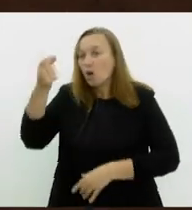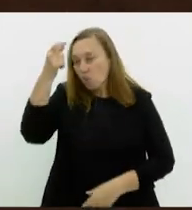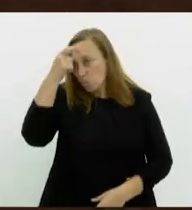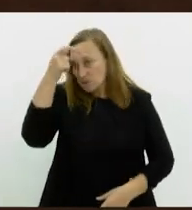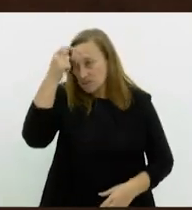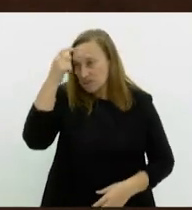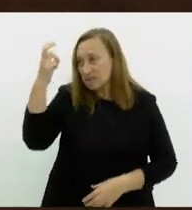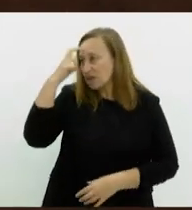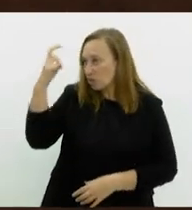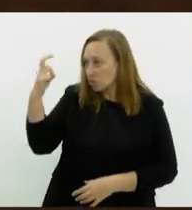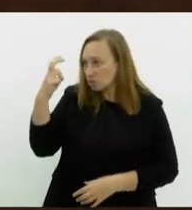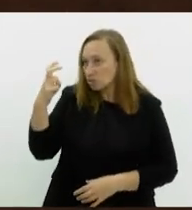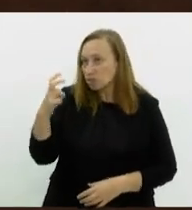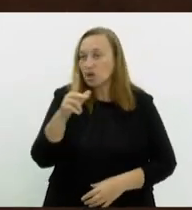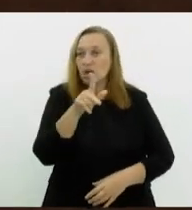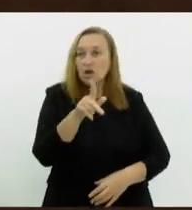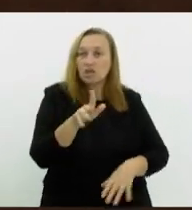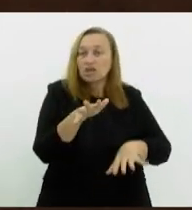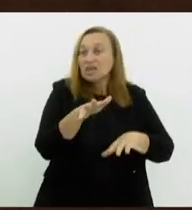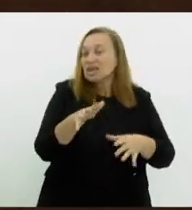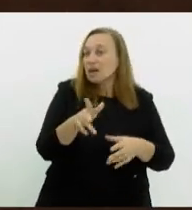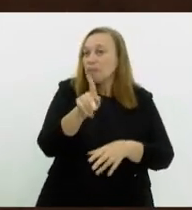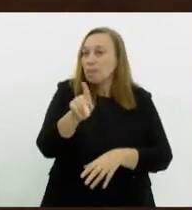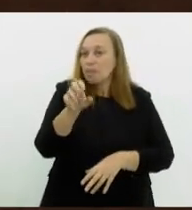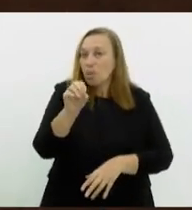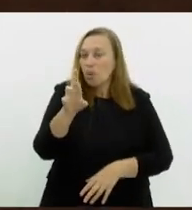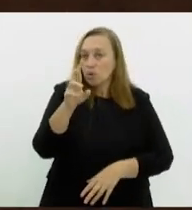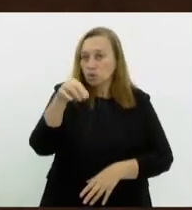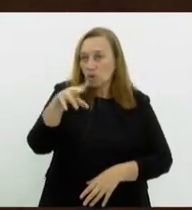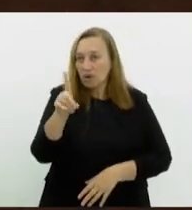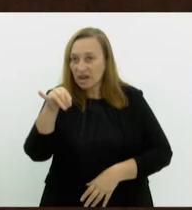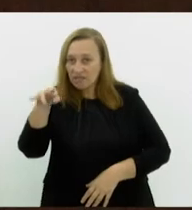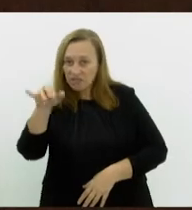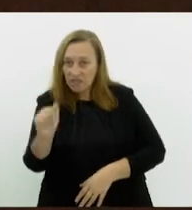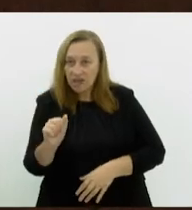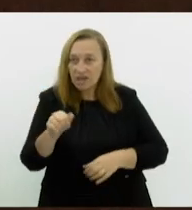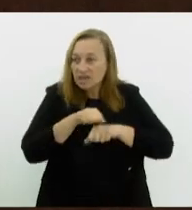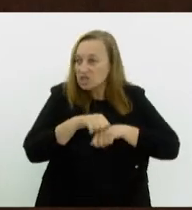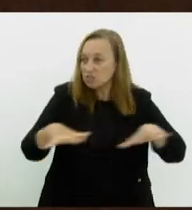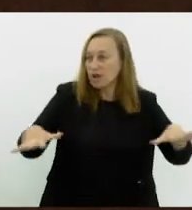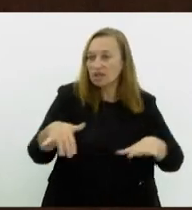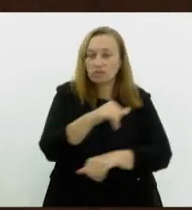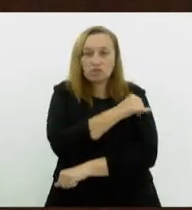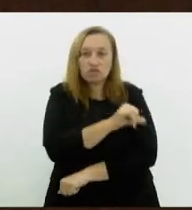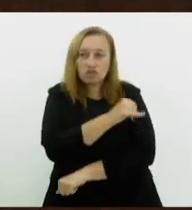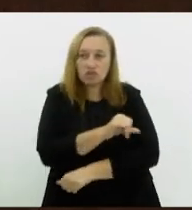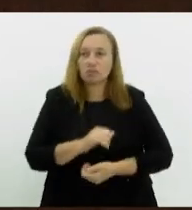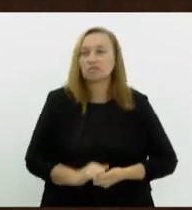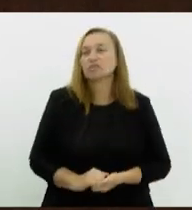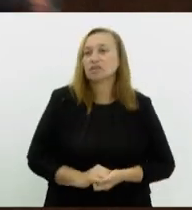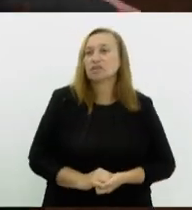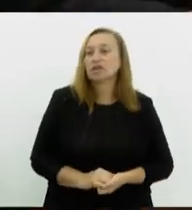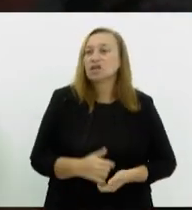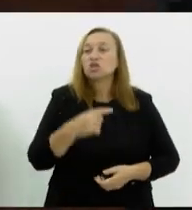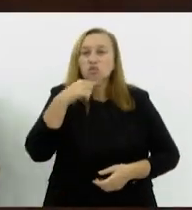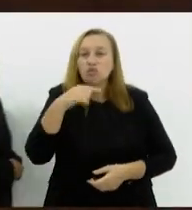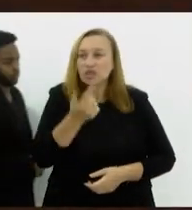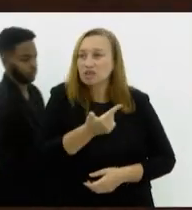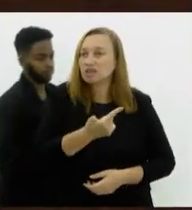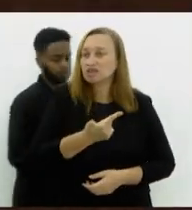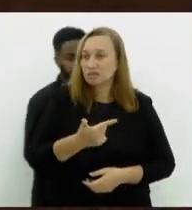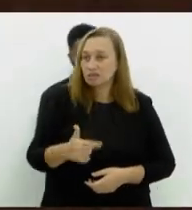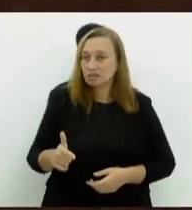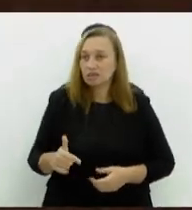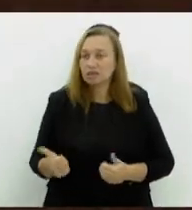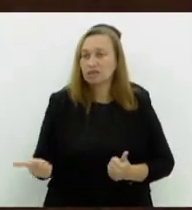na cultura da pornografia que invade aqui o Rio de Janeiro, que assola. E se você ainda tem dúvida, basta ir em Copacabana